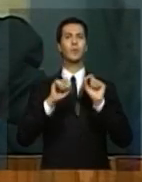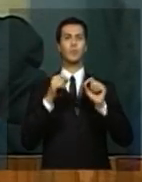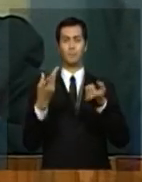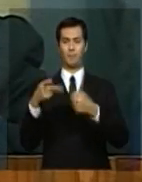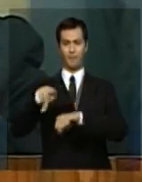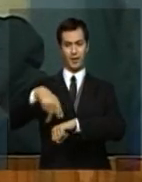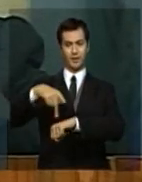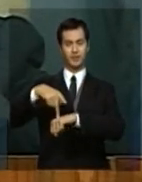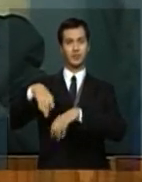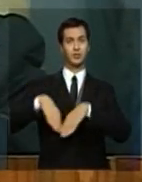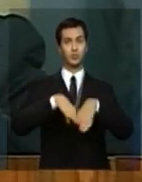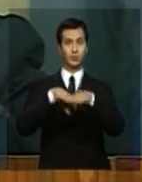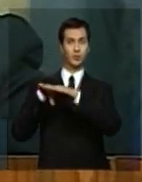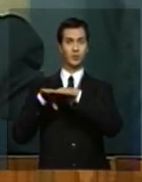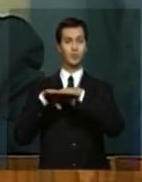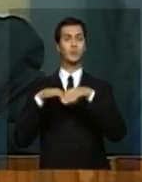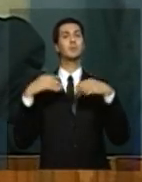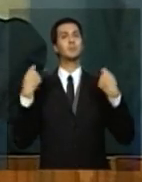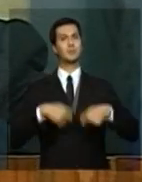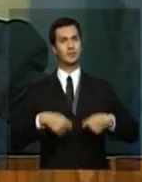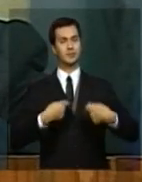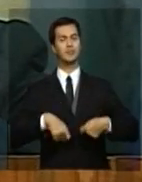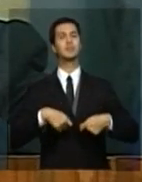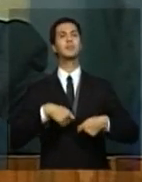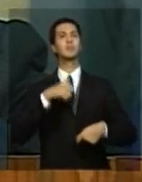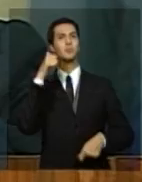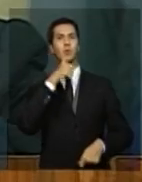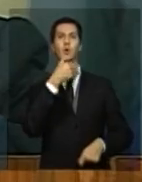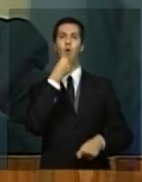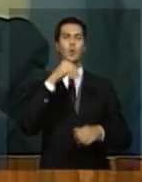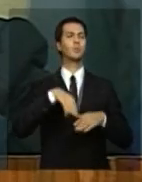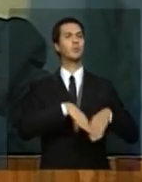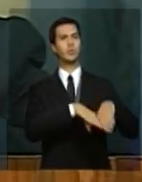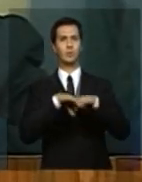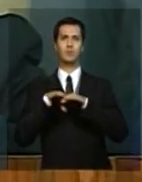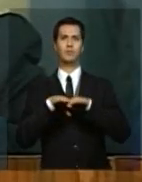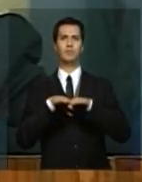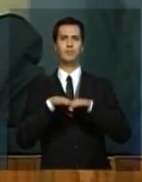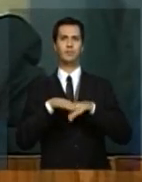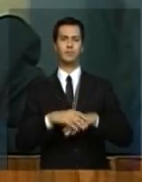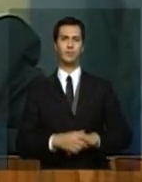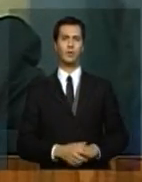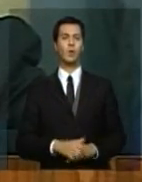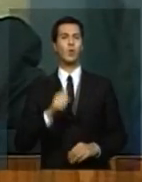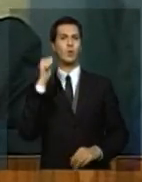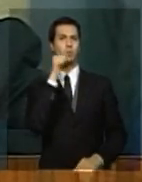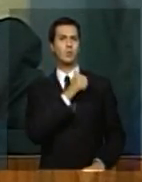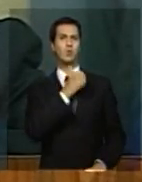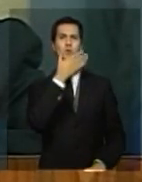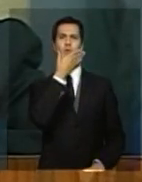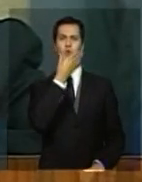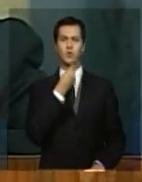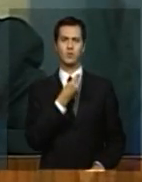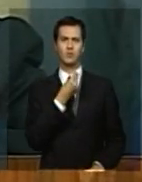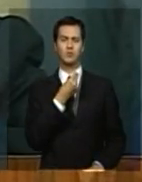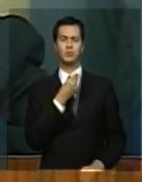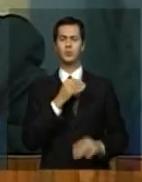igual sem a igualdade de gênero onde homens e mulheres